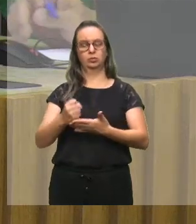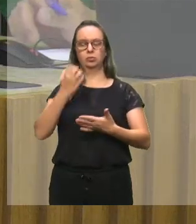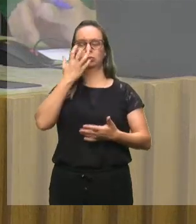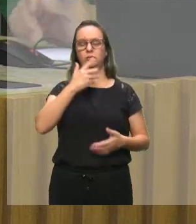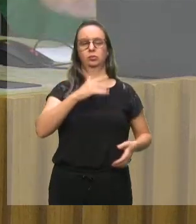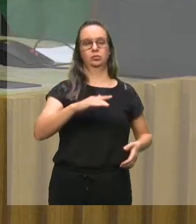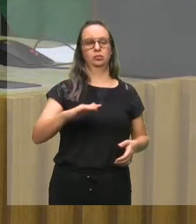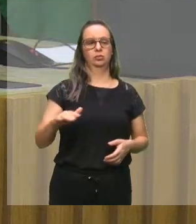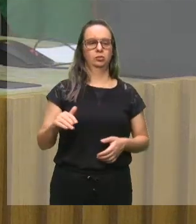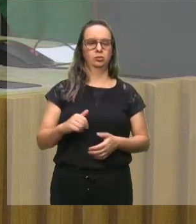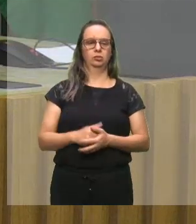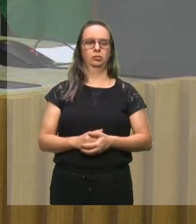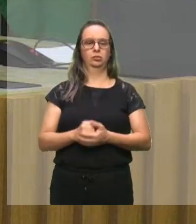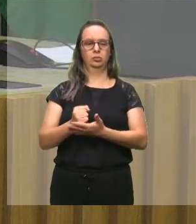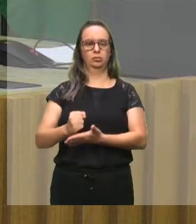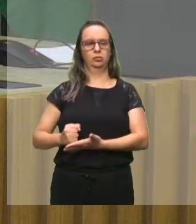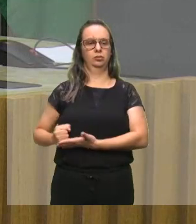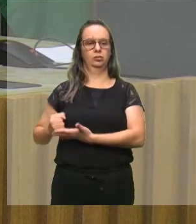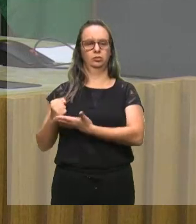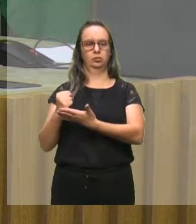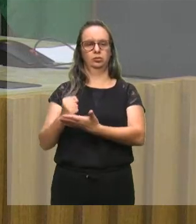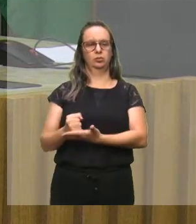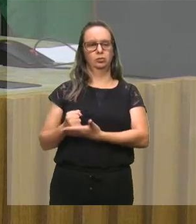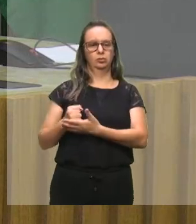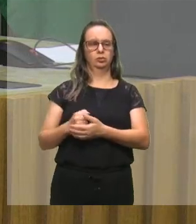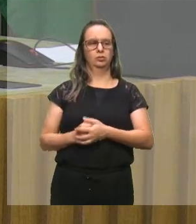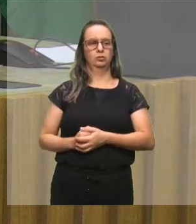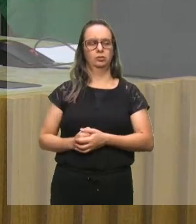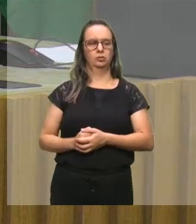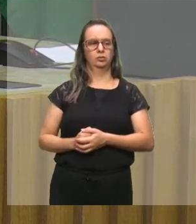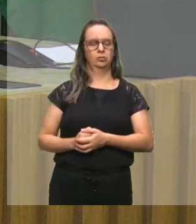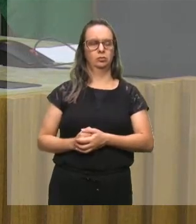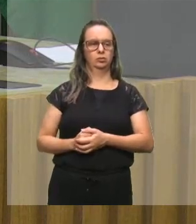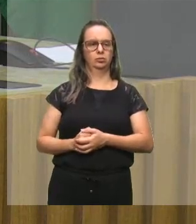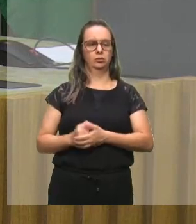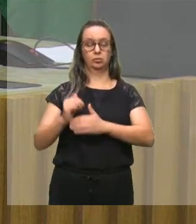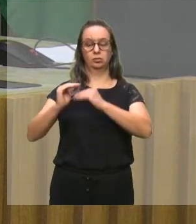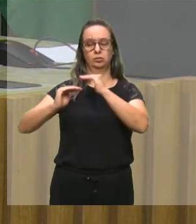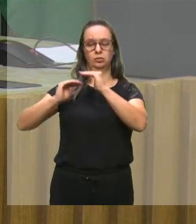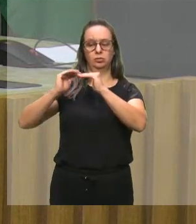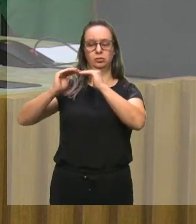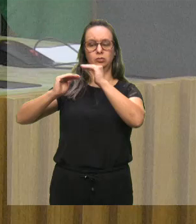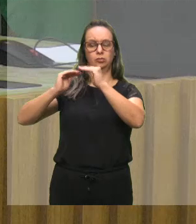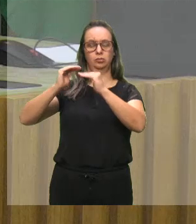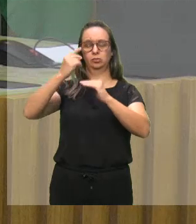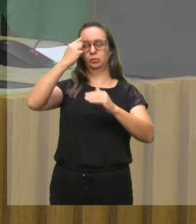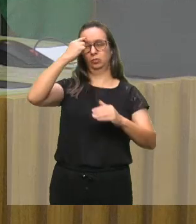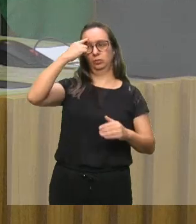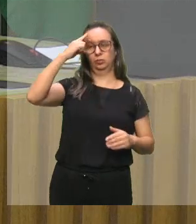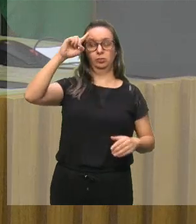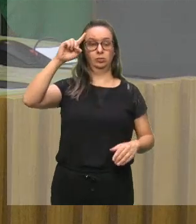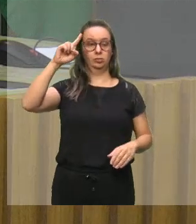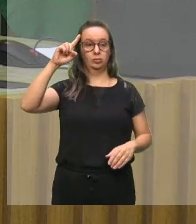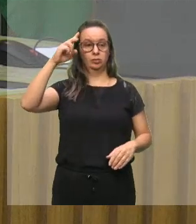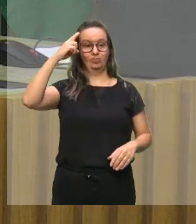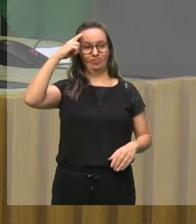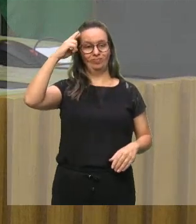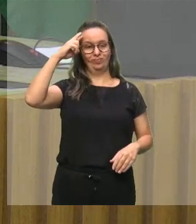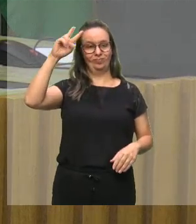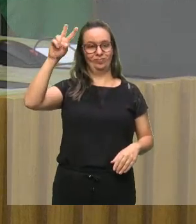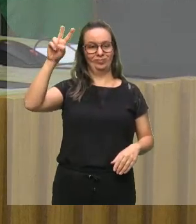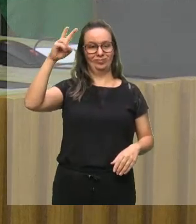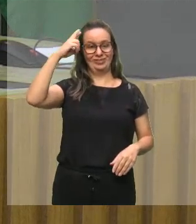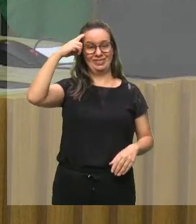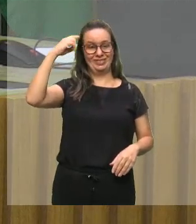crianças, ajuda muito na questão do desenvolvimento deles mesmo. O xadrez é muito bacana e é